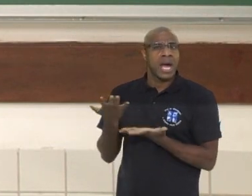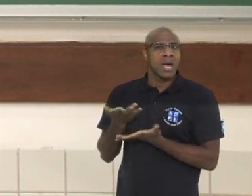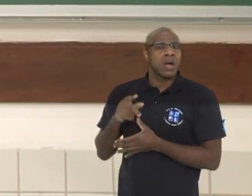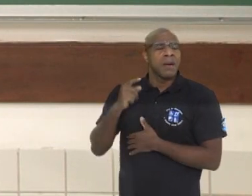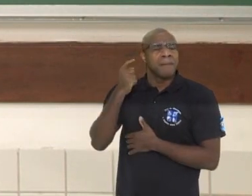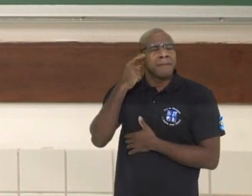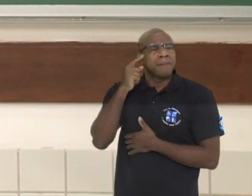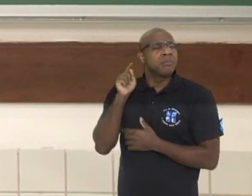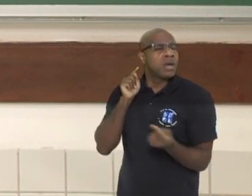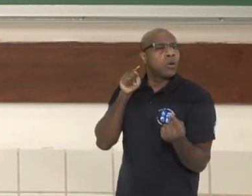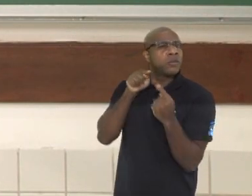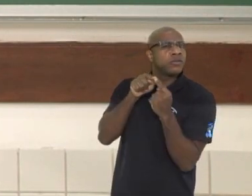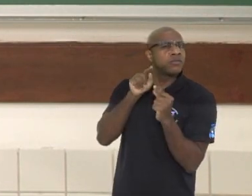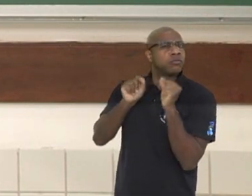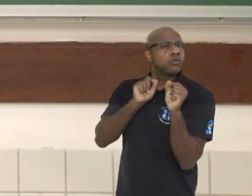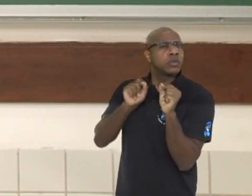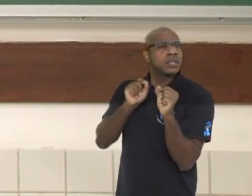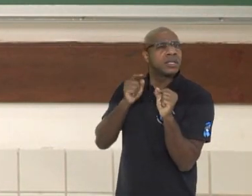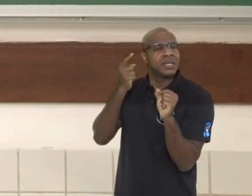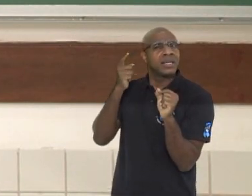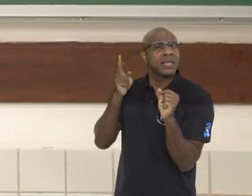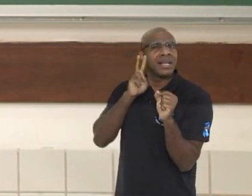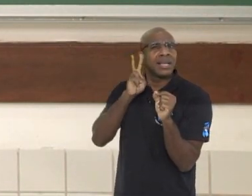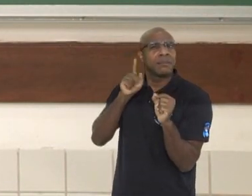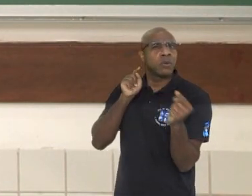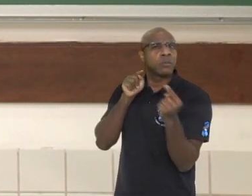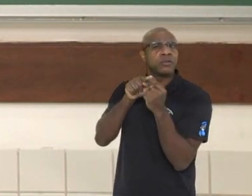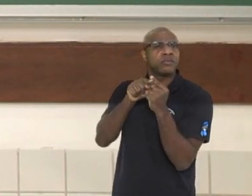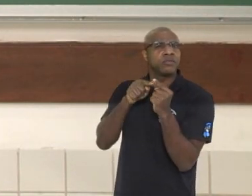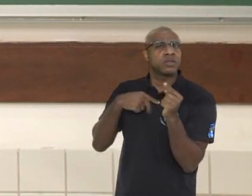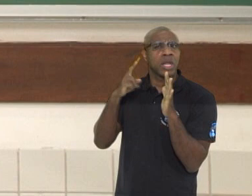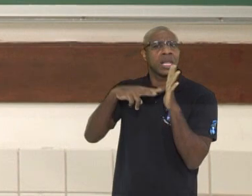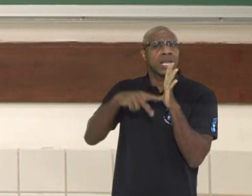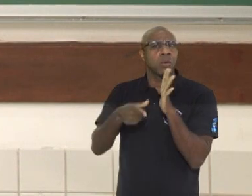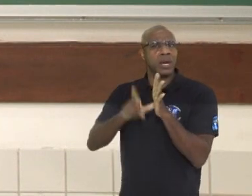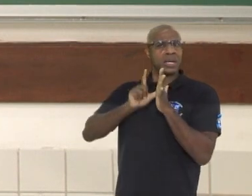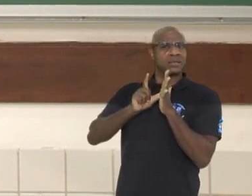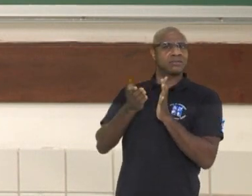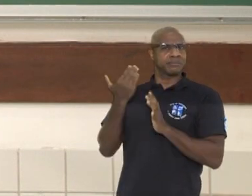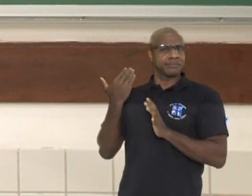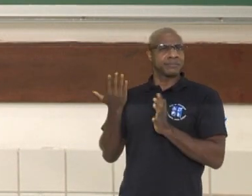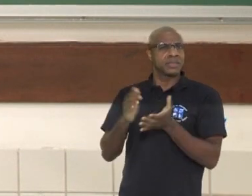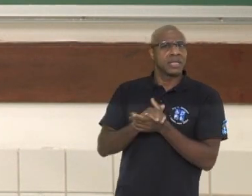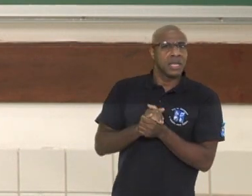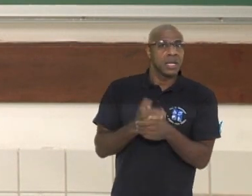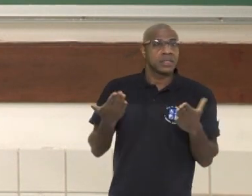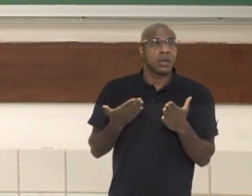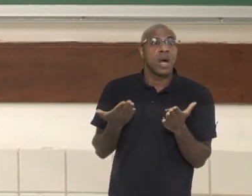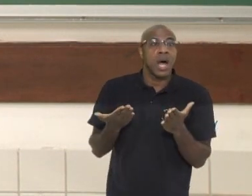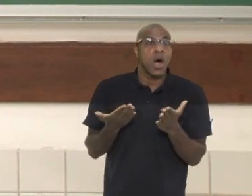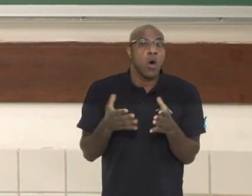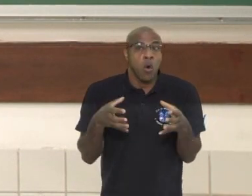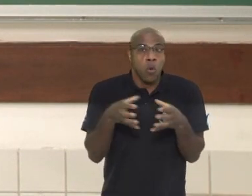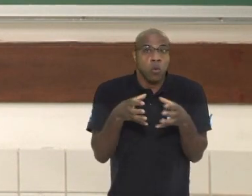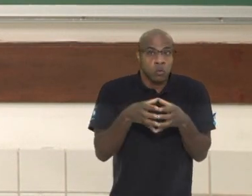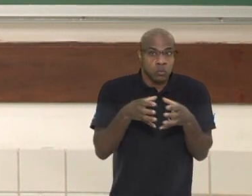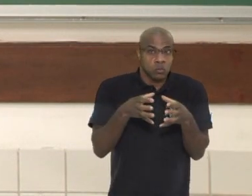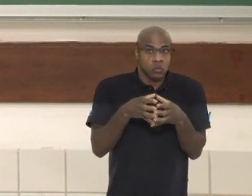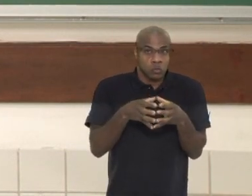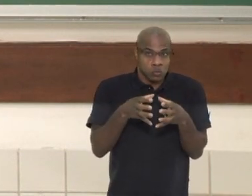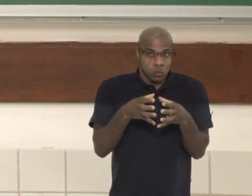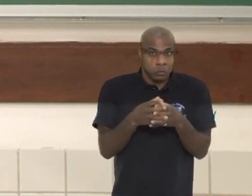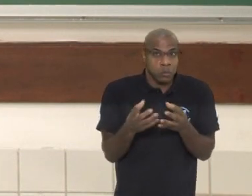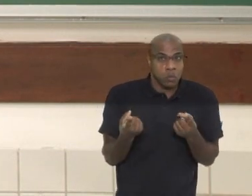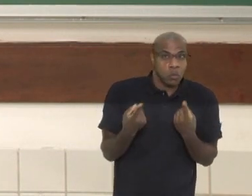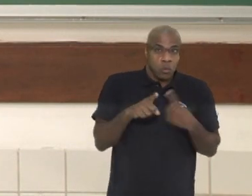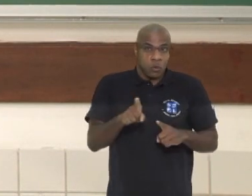nosso objetivo. Lembra de um dos objetivos que a gente leu aqui? Então, a Conjuração Mineira não é um fato